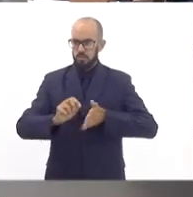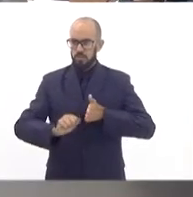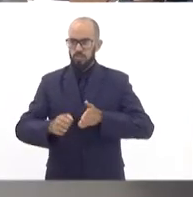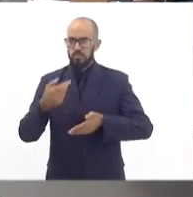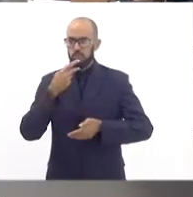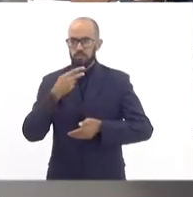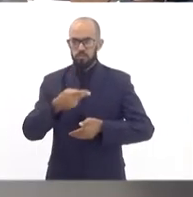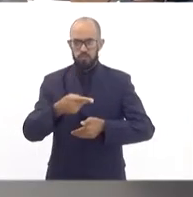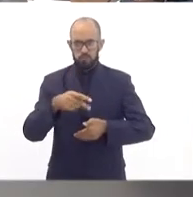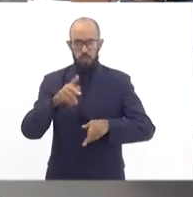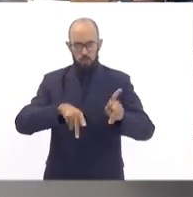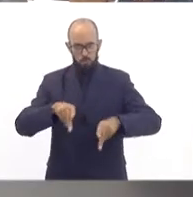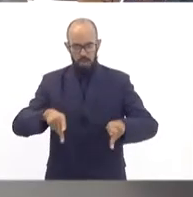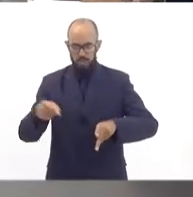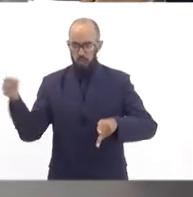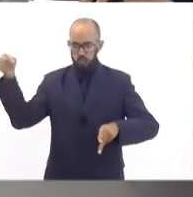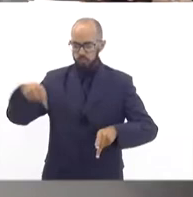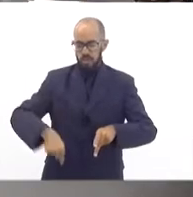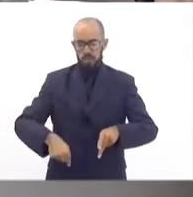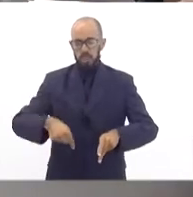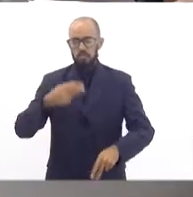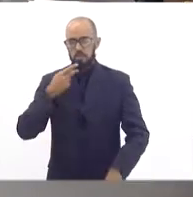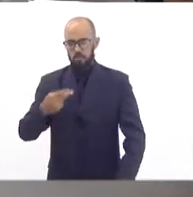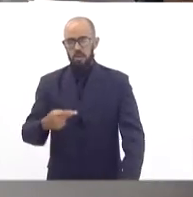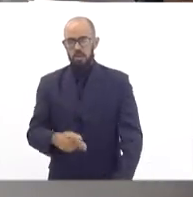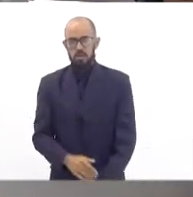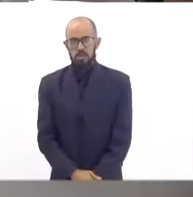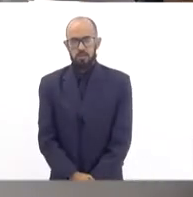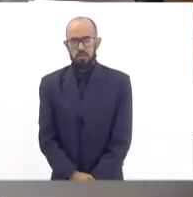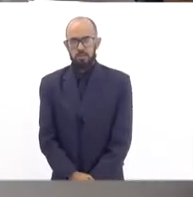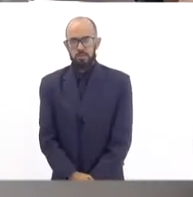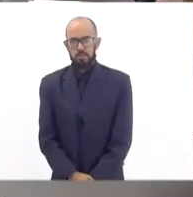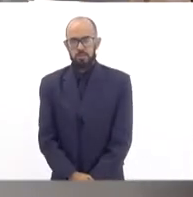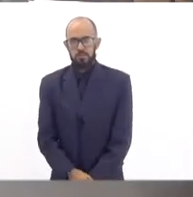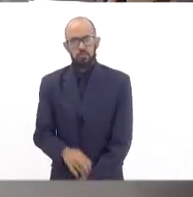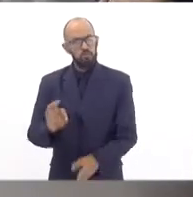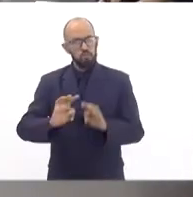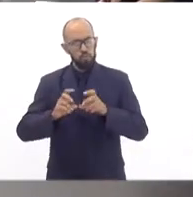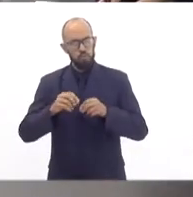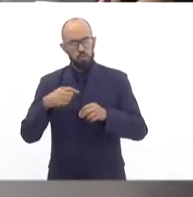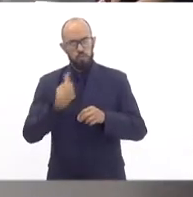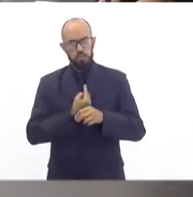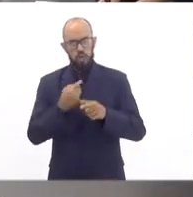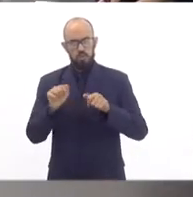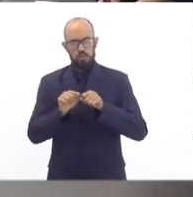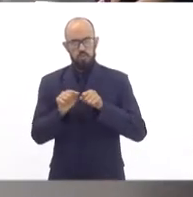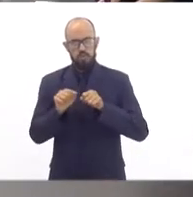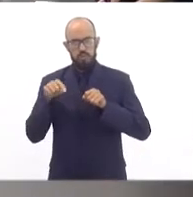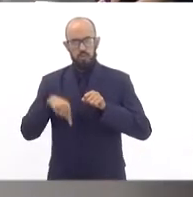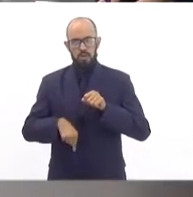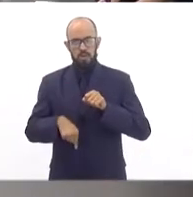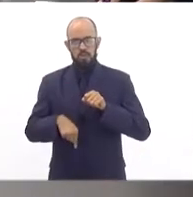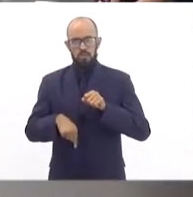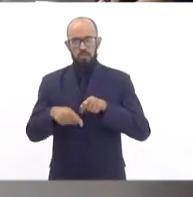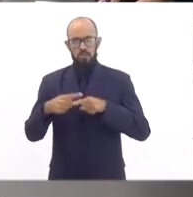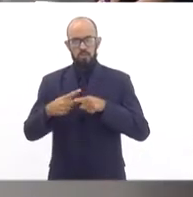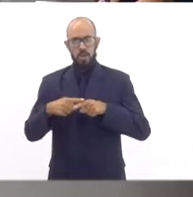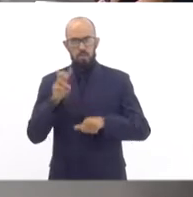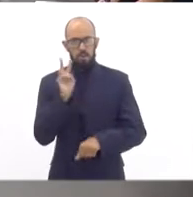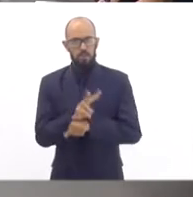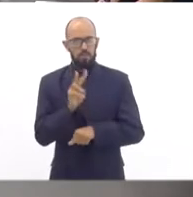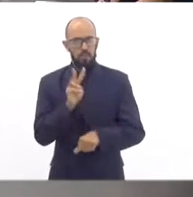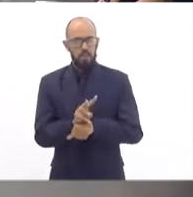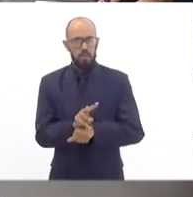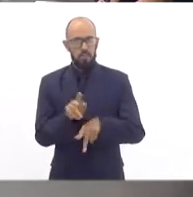na ponta, de trazer quem é o detentor daquilo que nós estamos fazendo aqui, que nós estamos aqui para defender o povo do Estado do